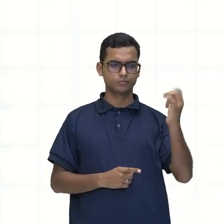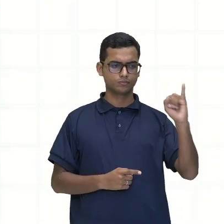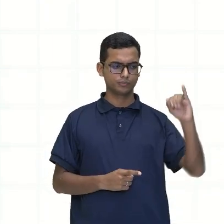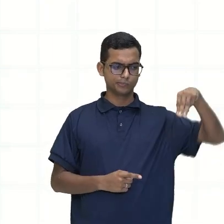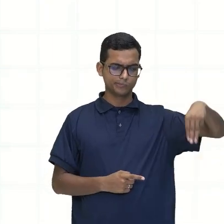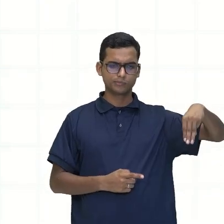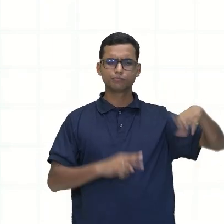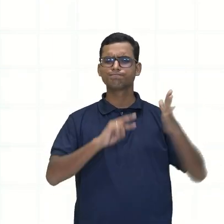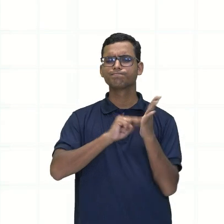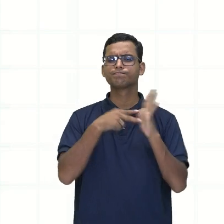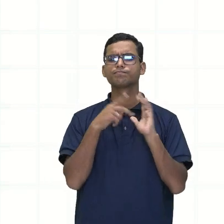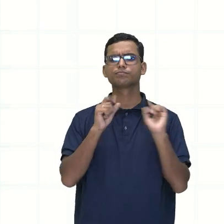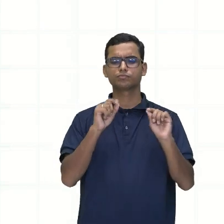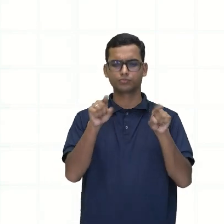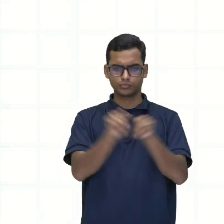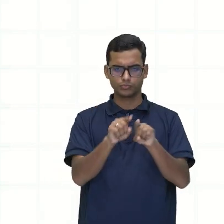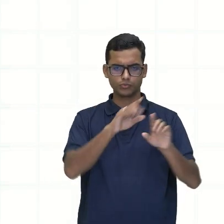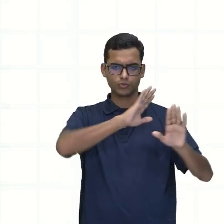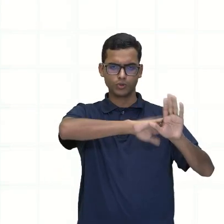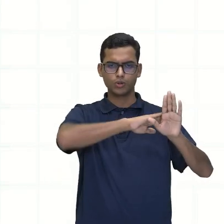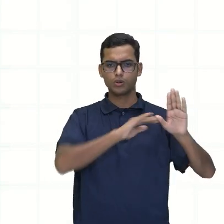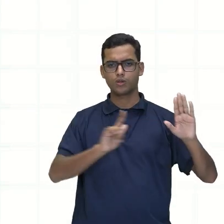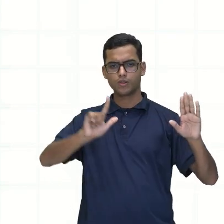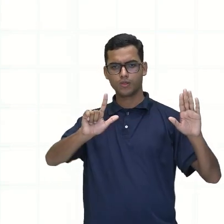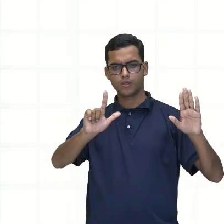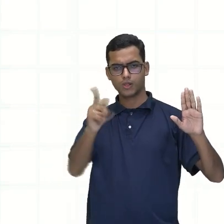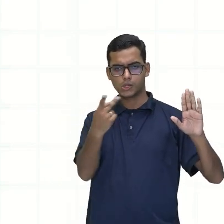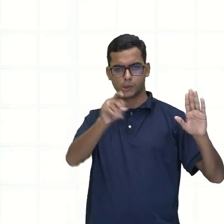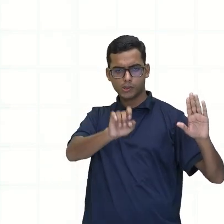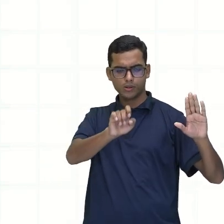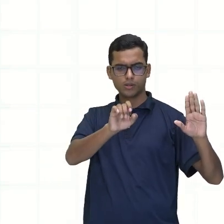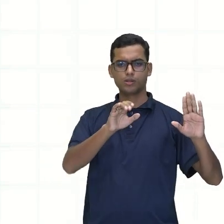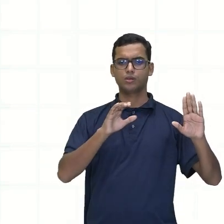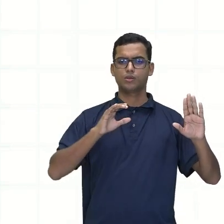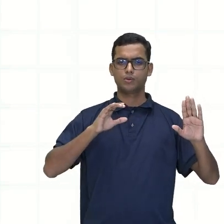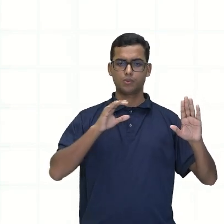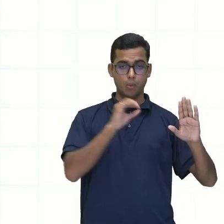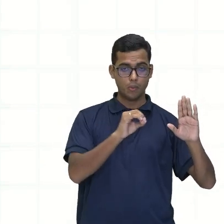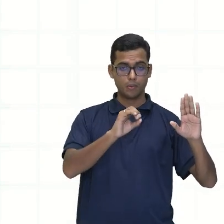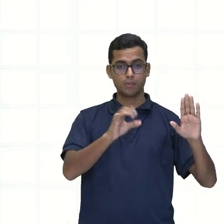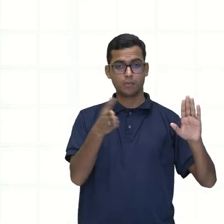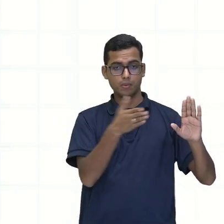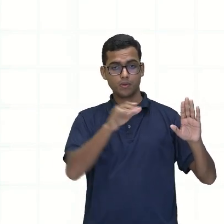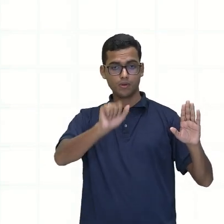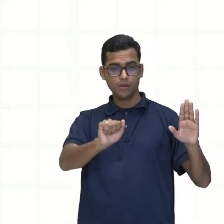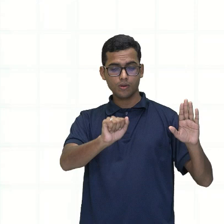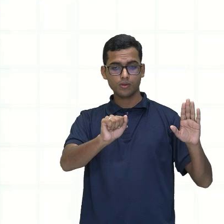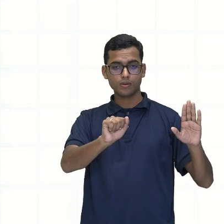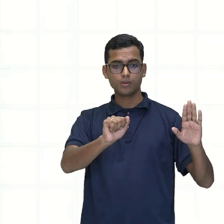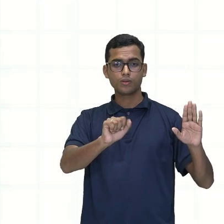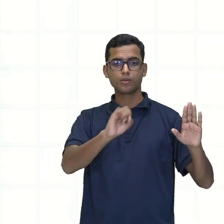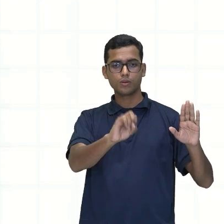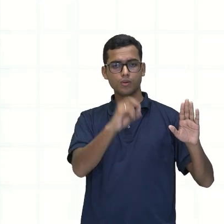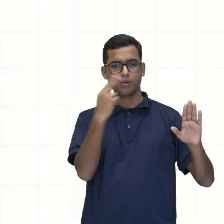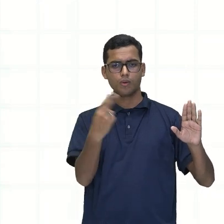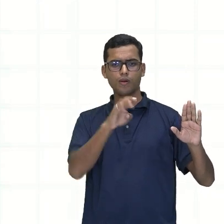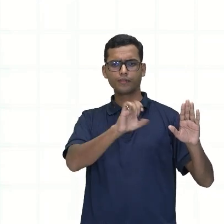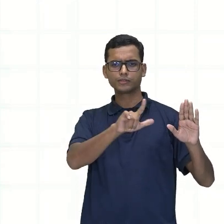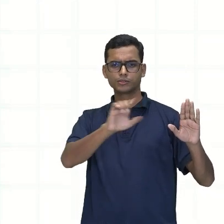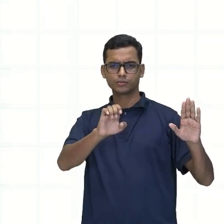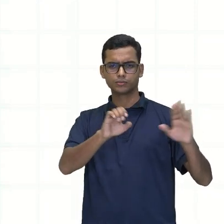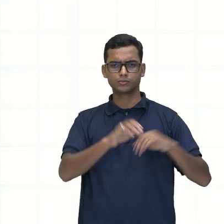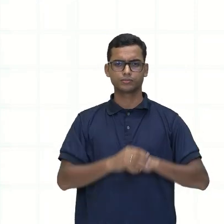Qual é o significado do him? Lhe, o, a, né? A ele ou ele,